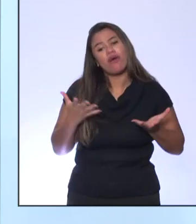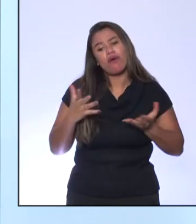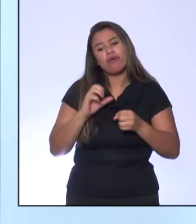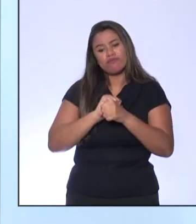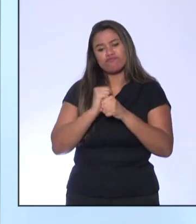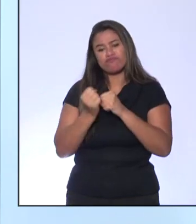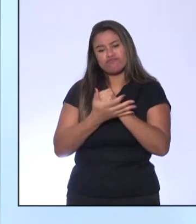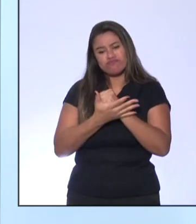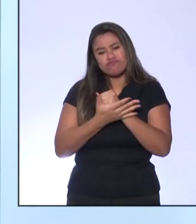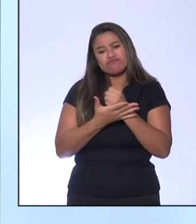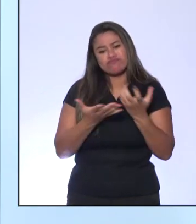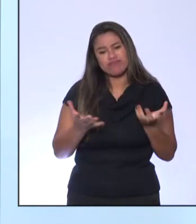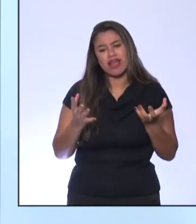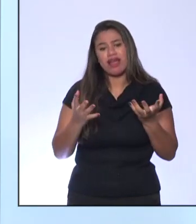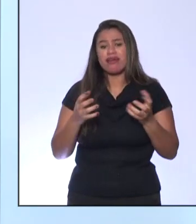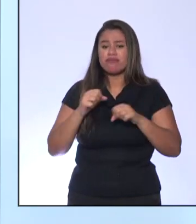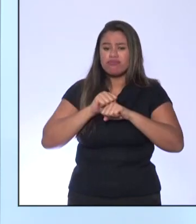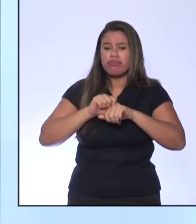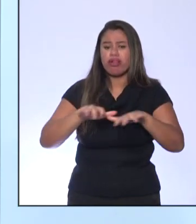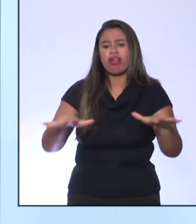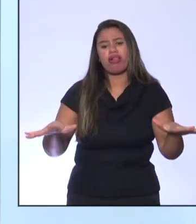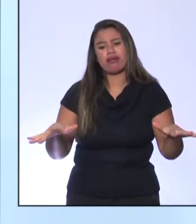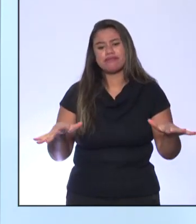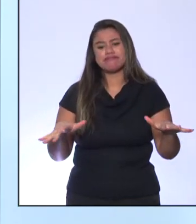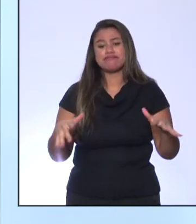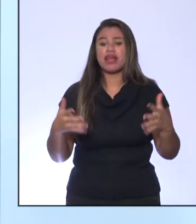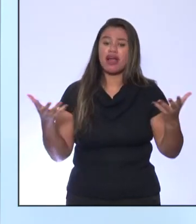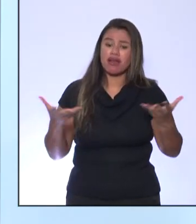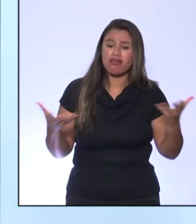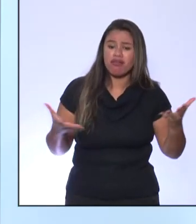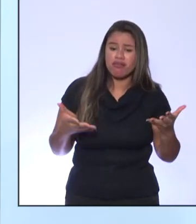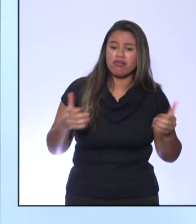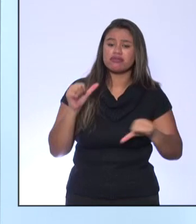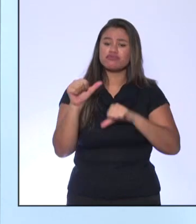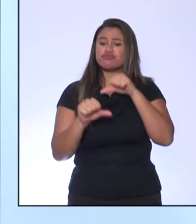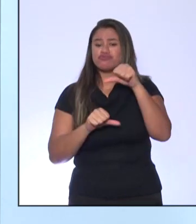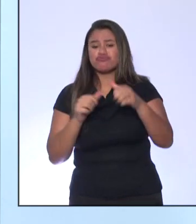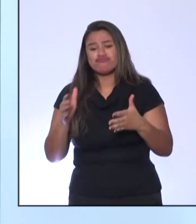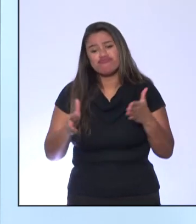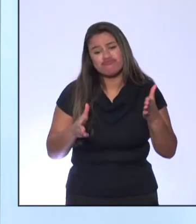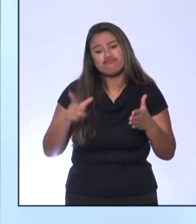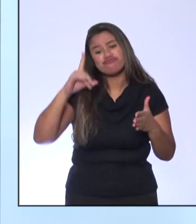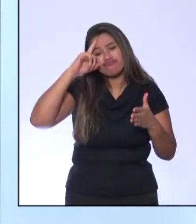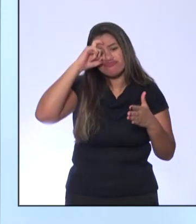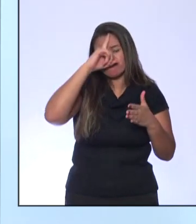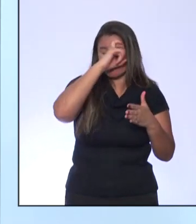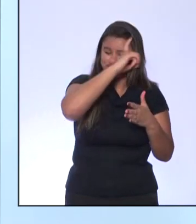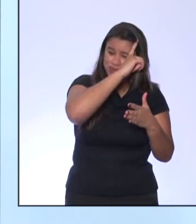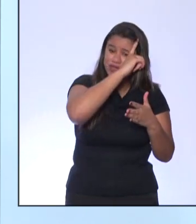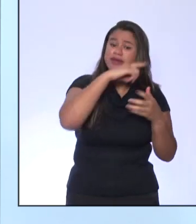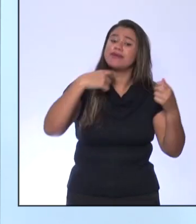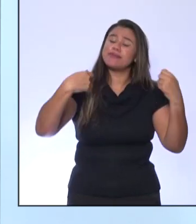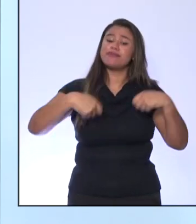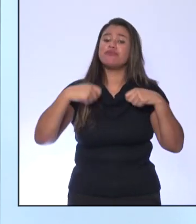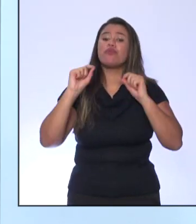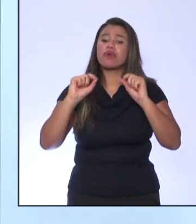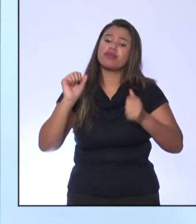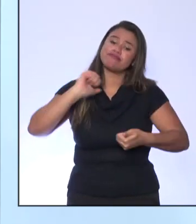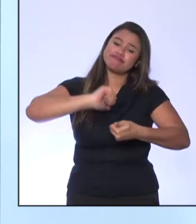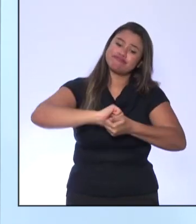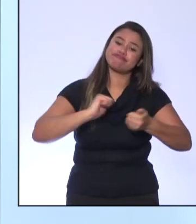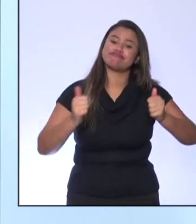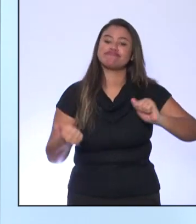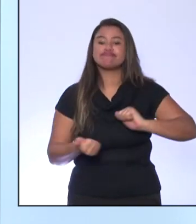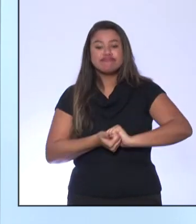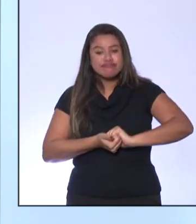dissemos, estamos realmente passando por um momento de dificuldades, a gente tem que se adaptar ao que a gente tem. Não tem problema.